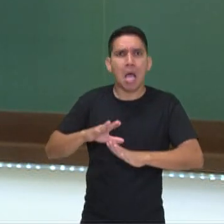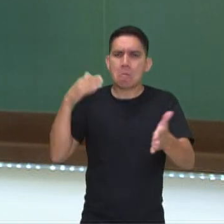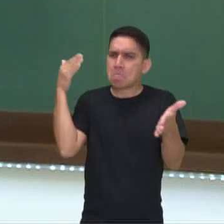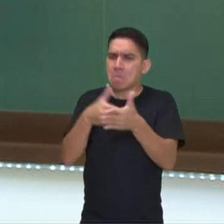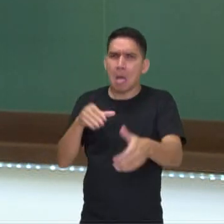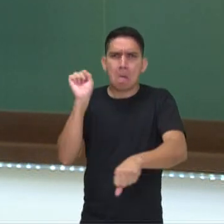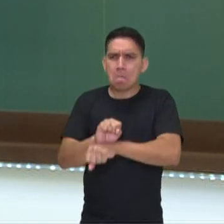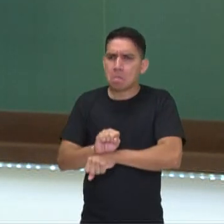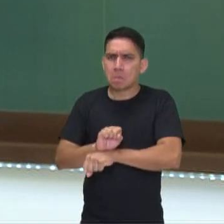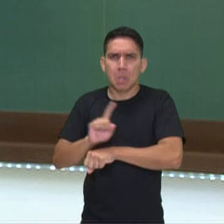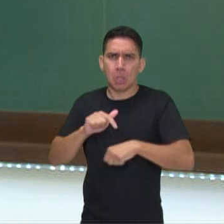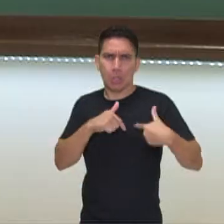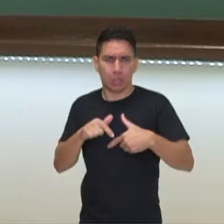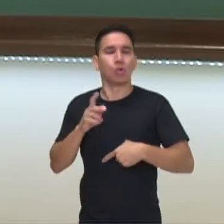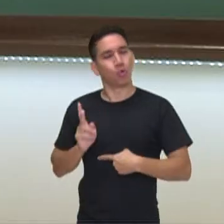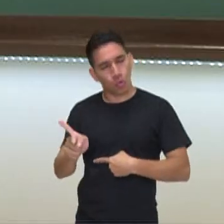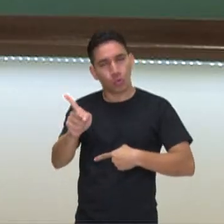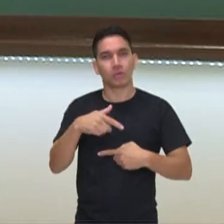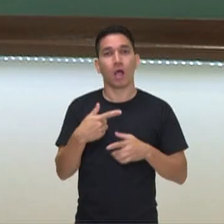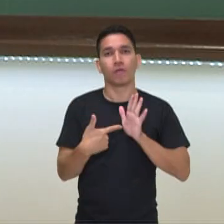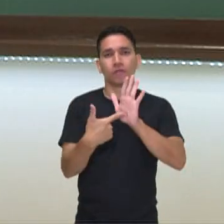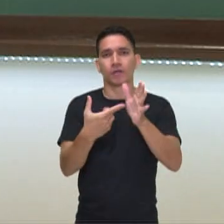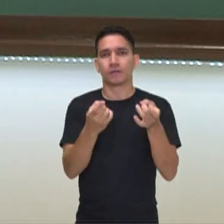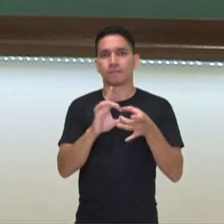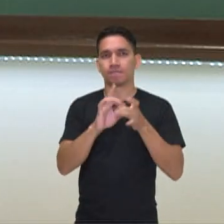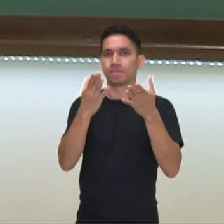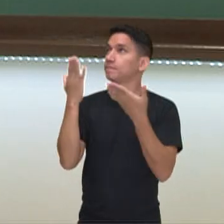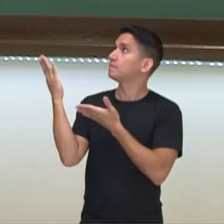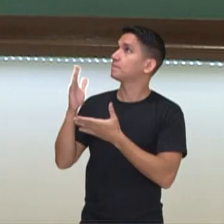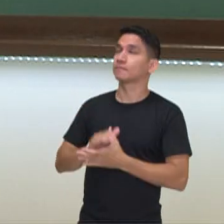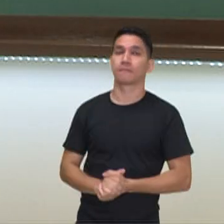de continuar trabalhando, tá? Vou deixar vocês vendo.